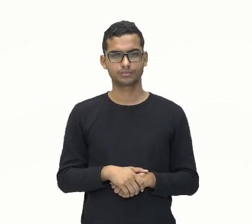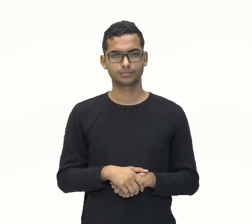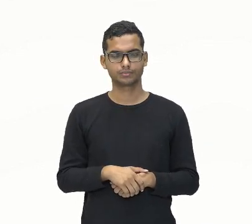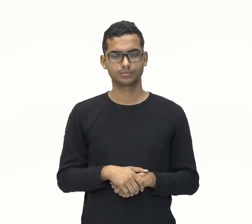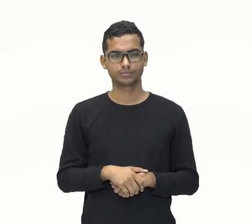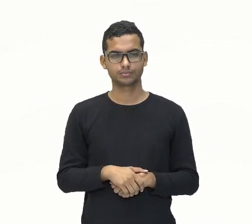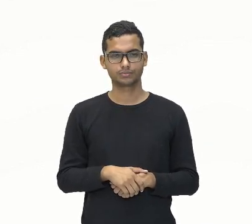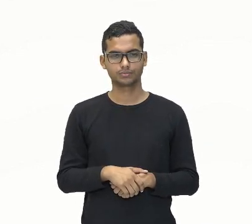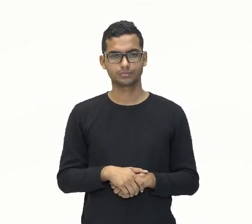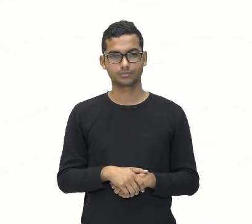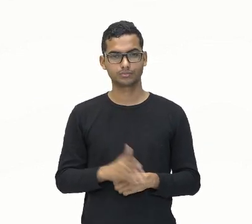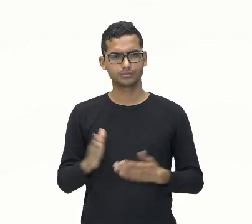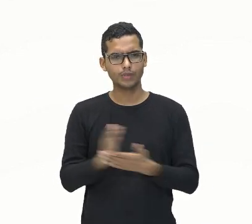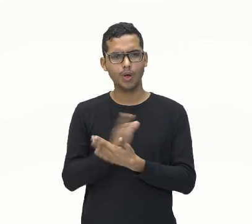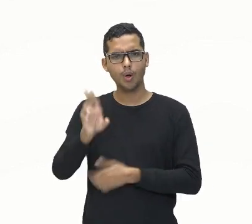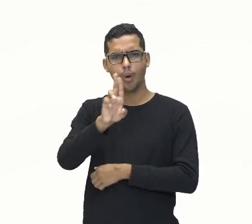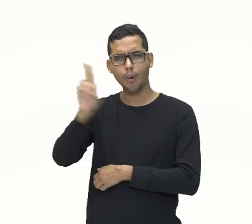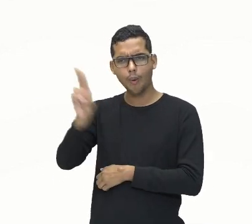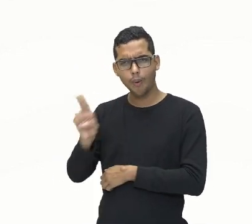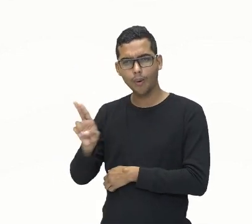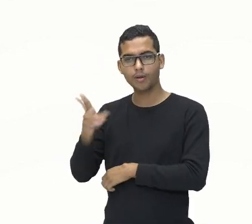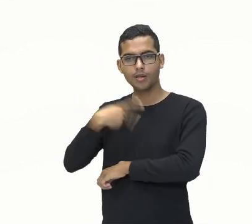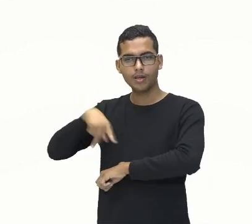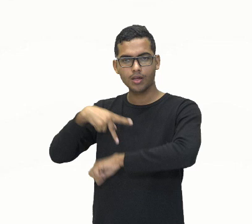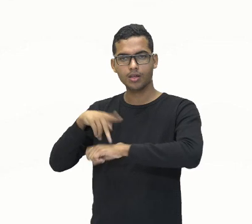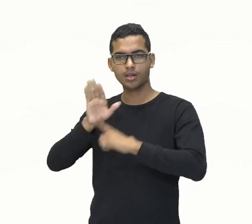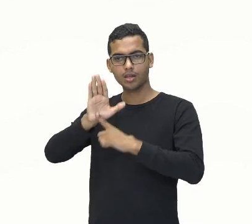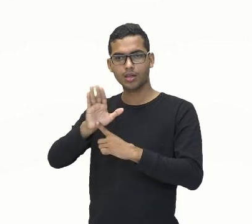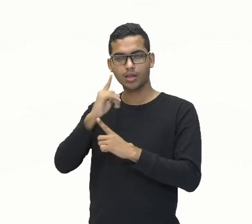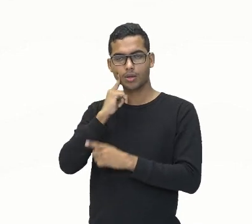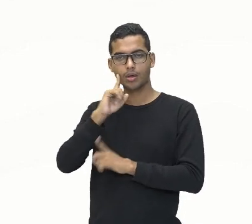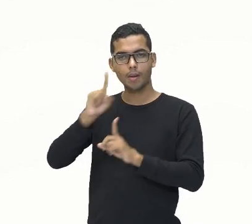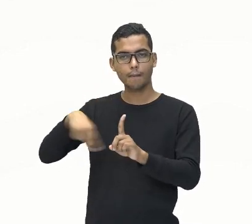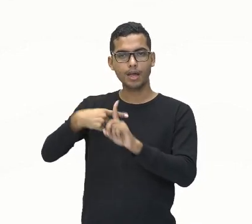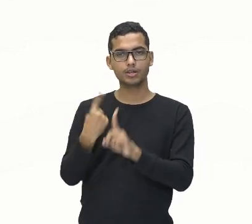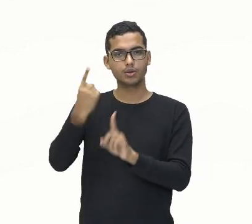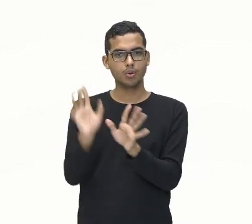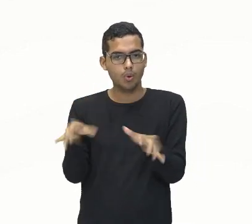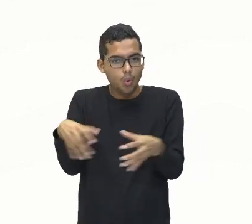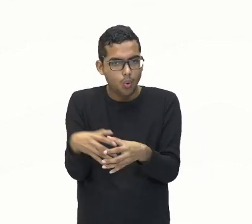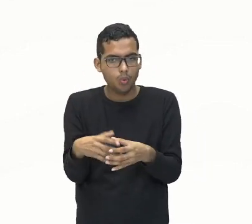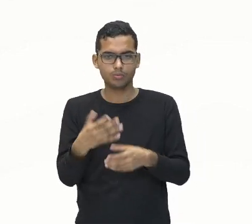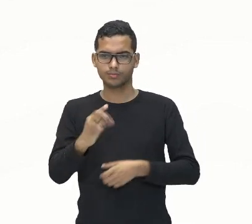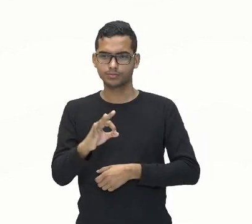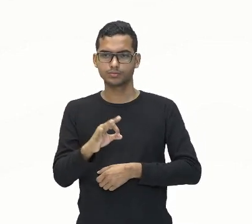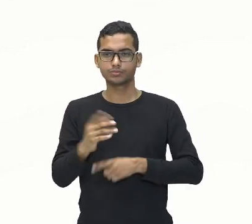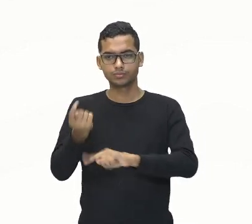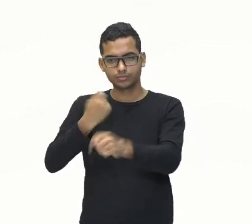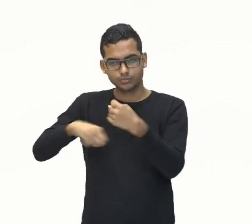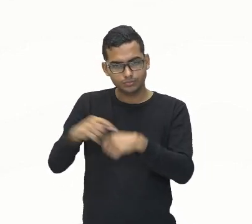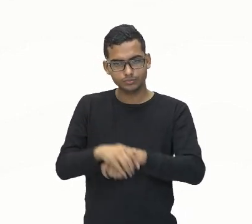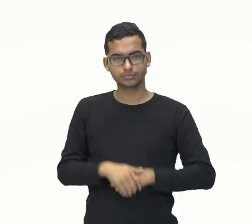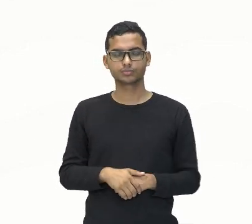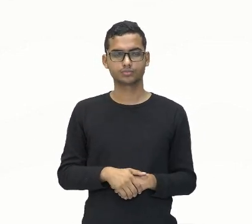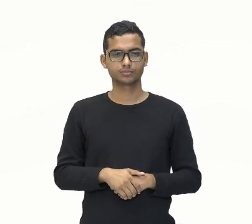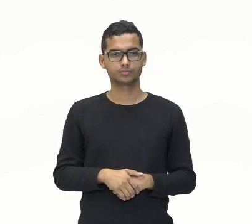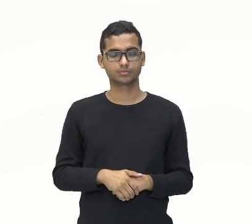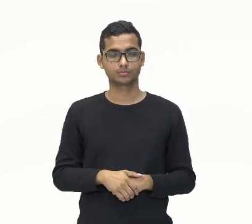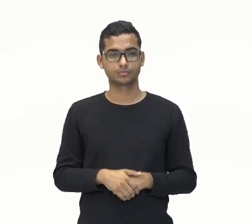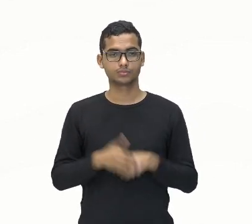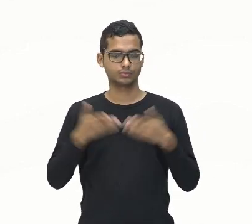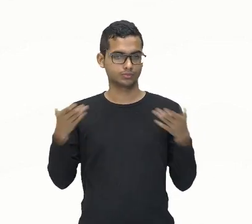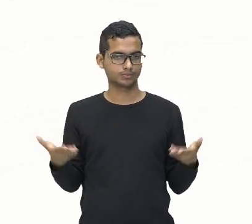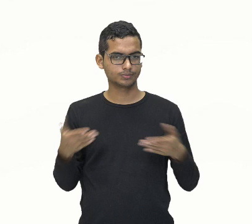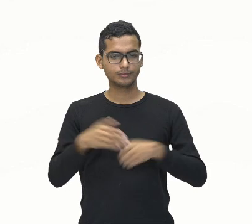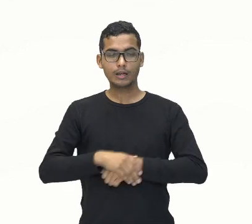alguns países vão aparecer aí em mais que um bloco econômico. Então, a isso equivale a dizer que não é proibido